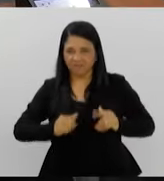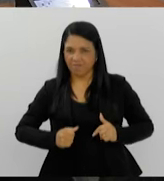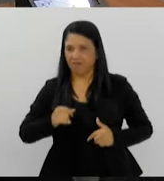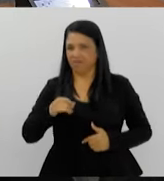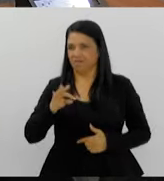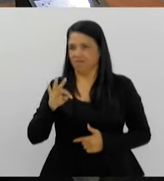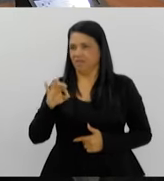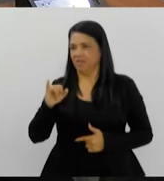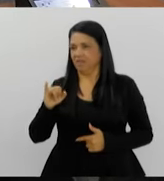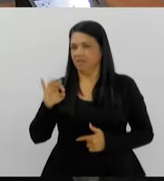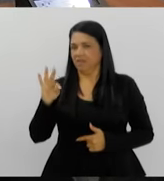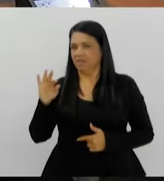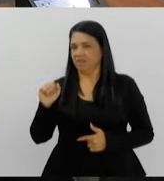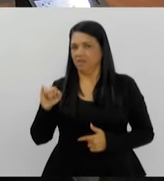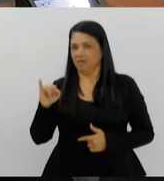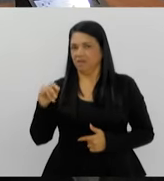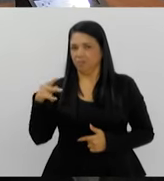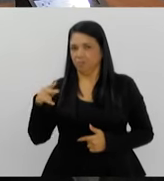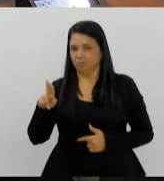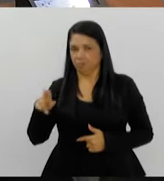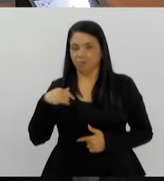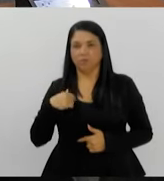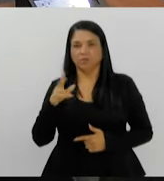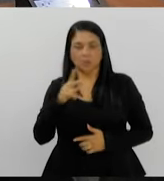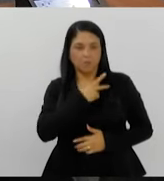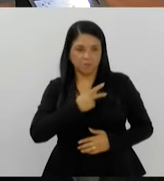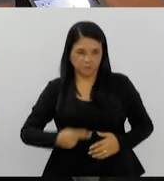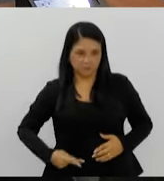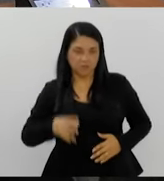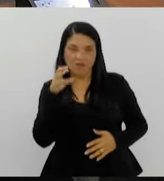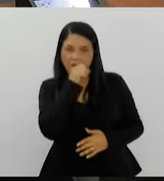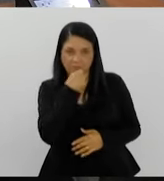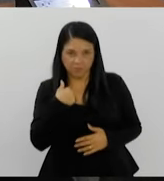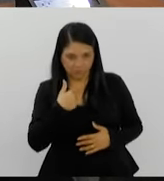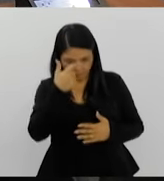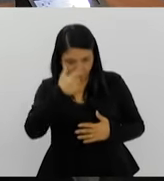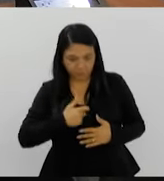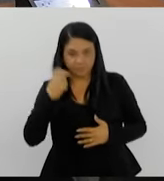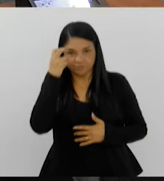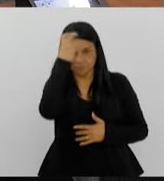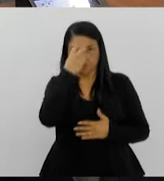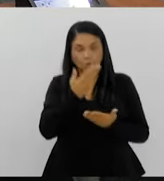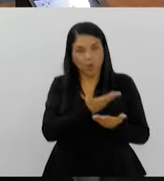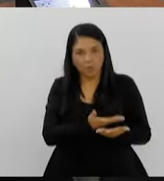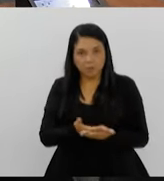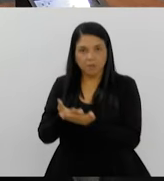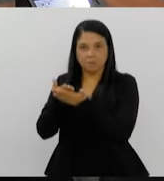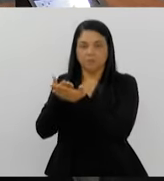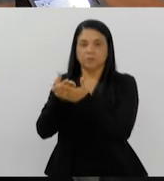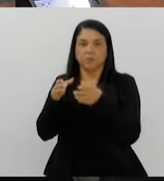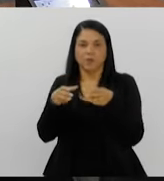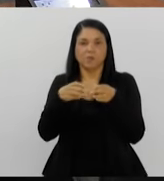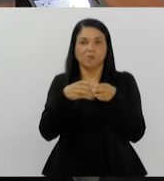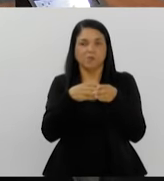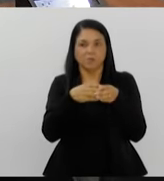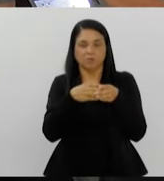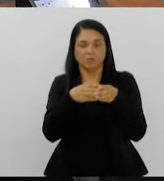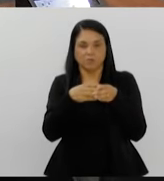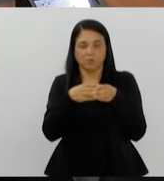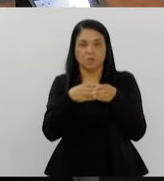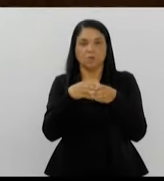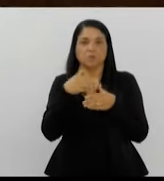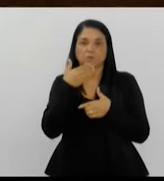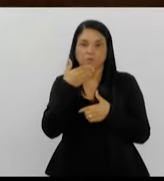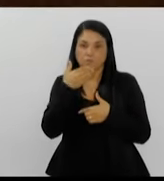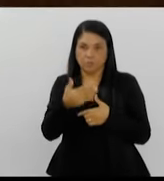Itaipu deputada Verônica Presidente muito rapidamente Eu acho que o encaminhamento feito pela comissão por onde tramitou o nosso